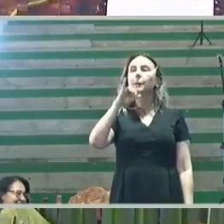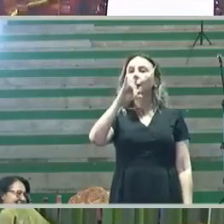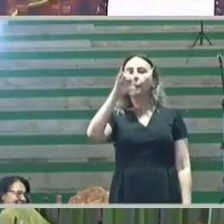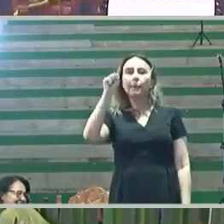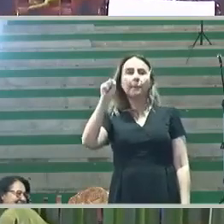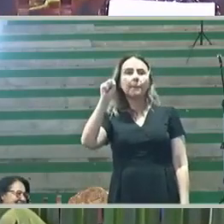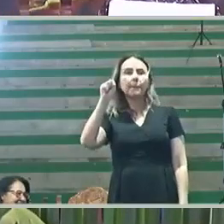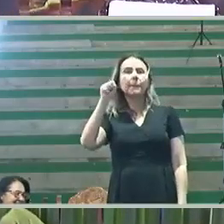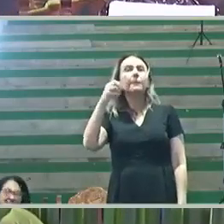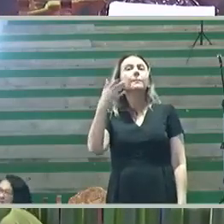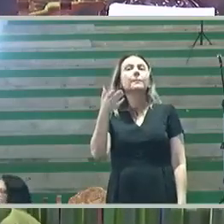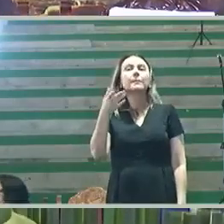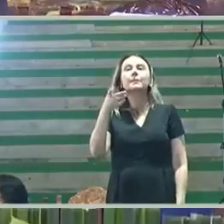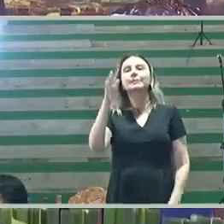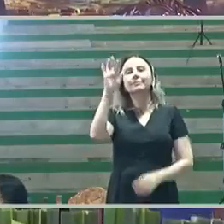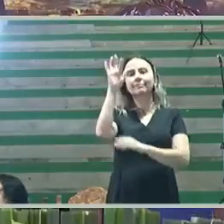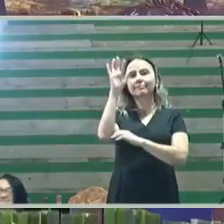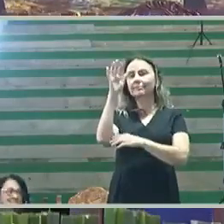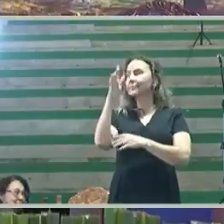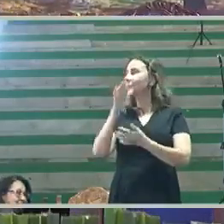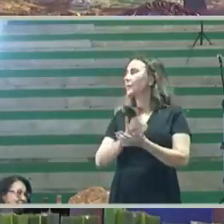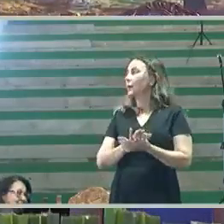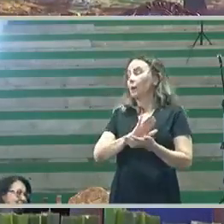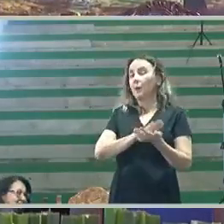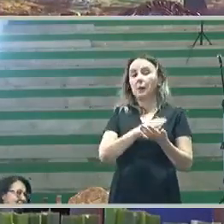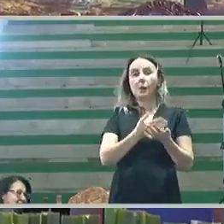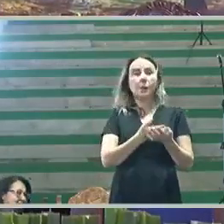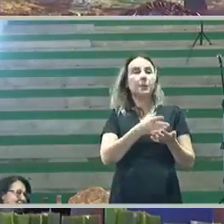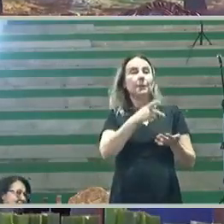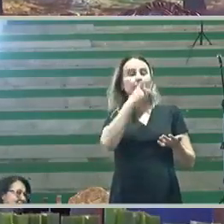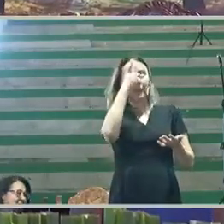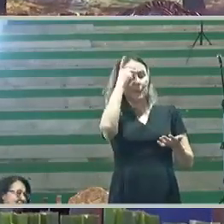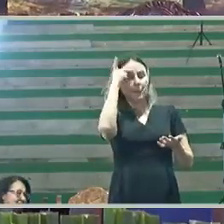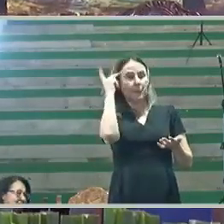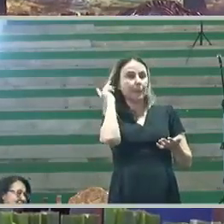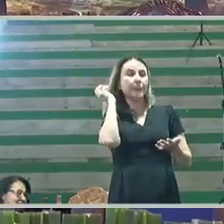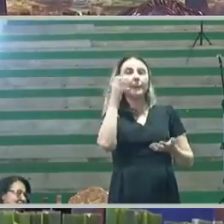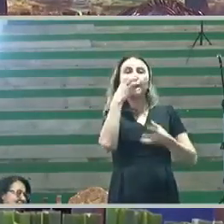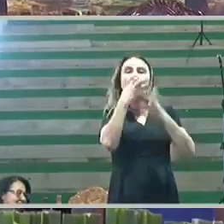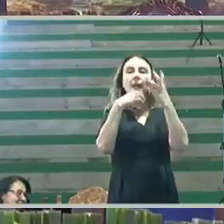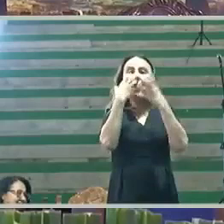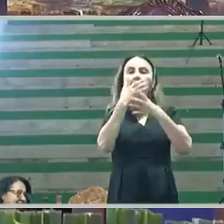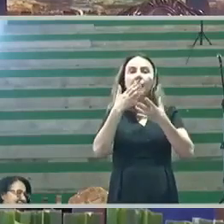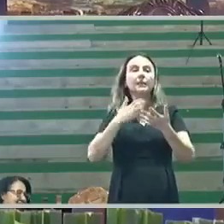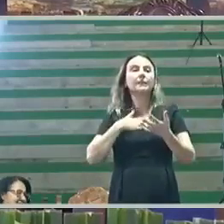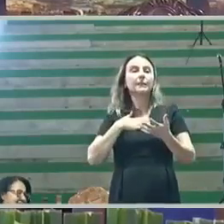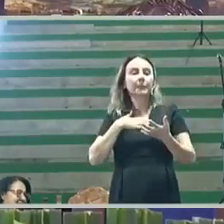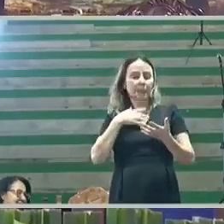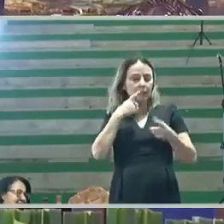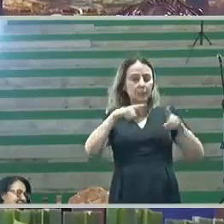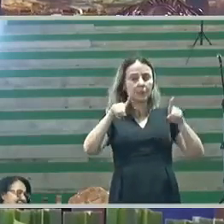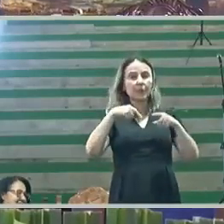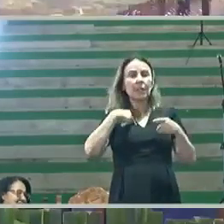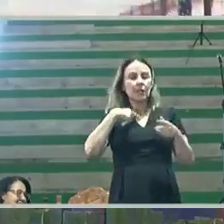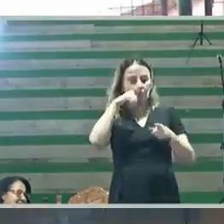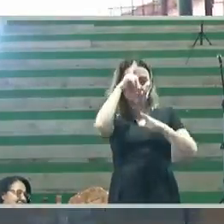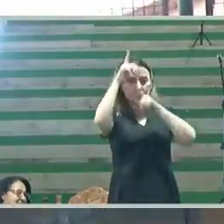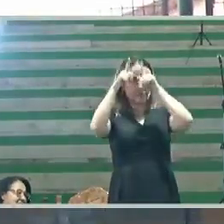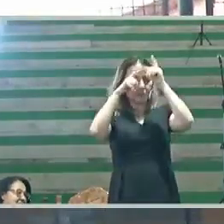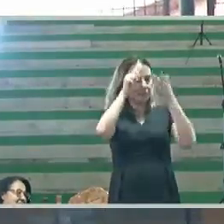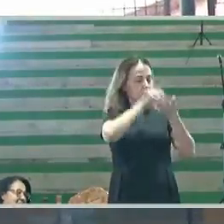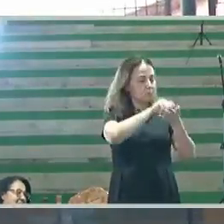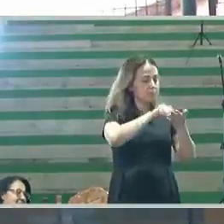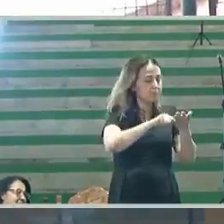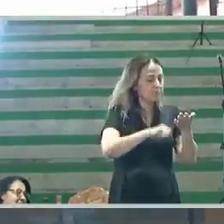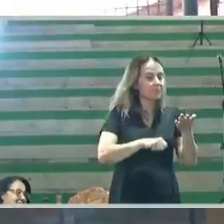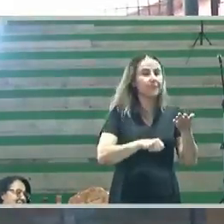algumas das intérpretes de nossas canções, mas eu não vim aqui como cantor, não vim aqui como